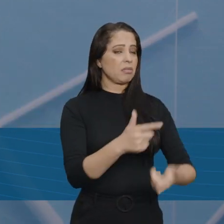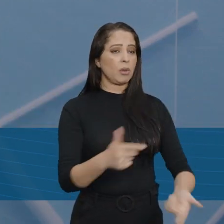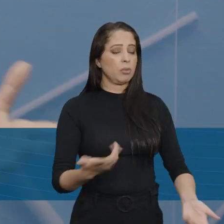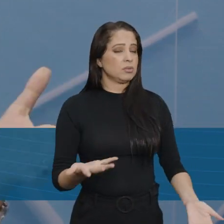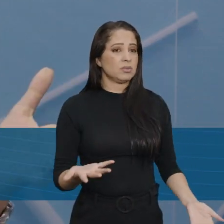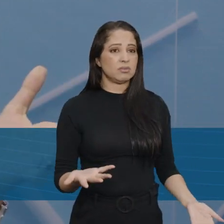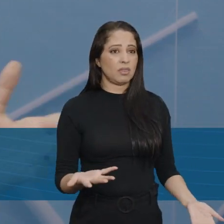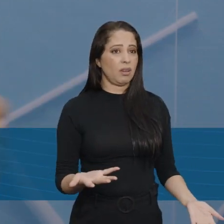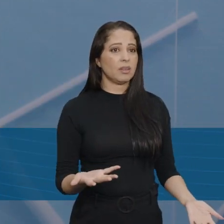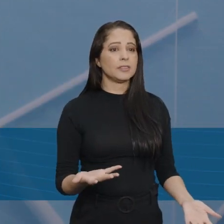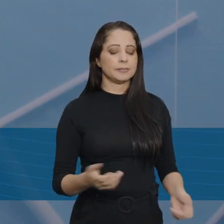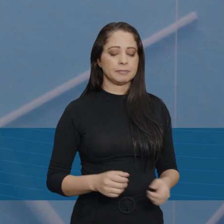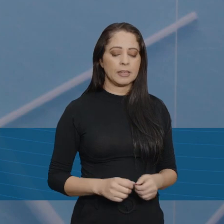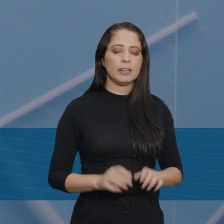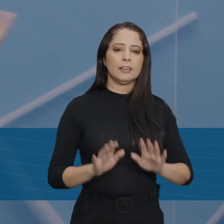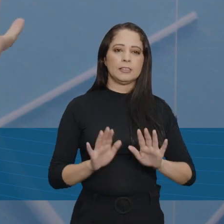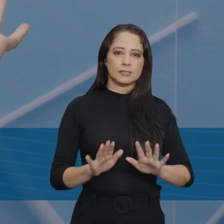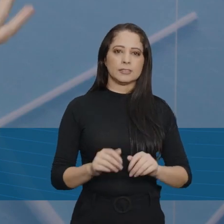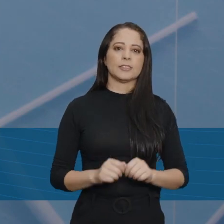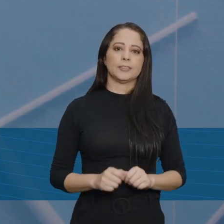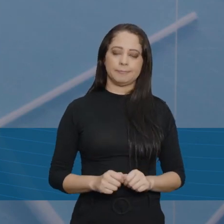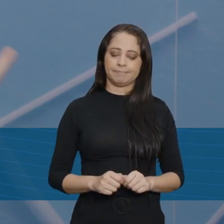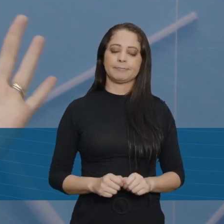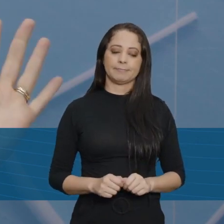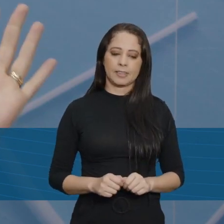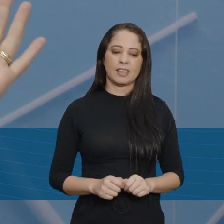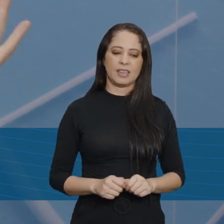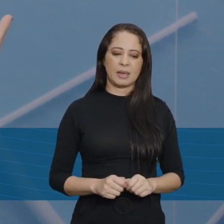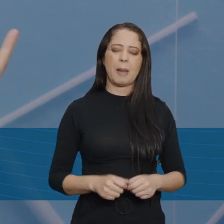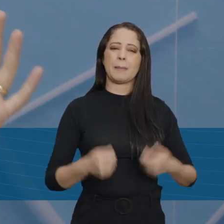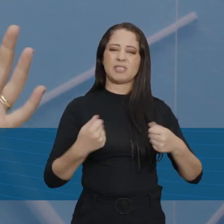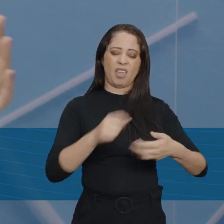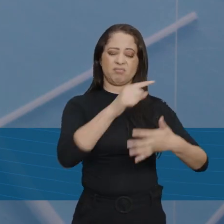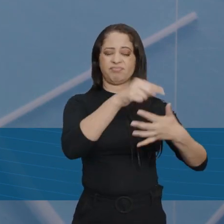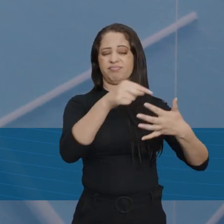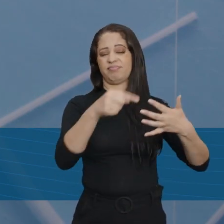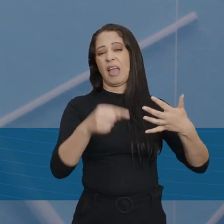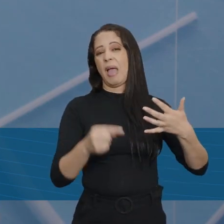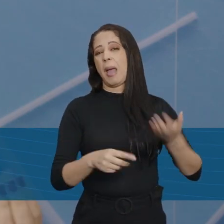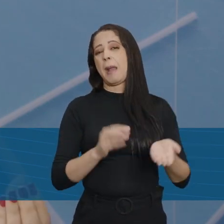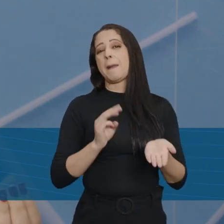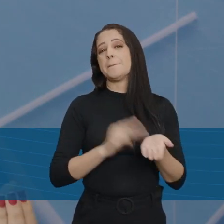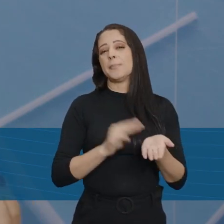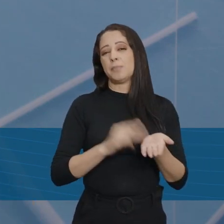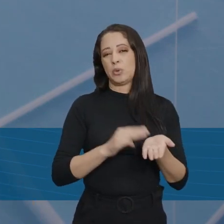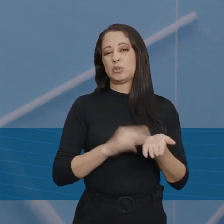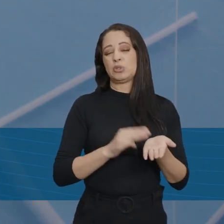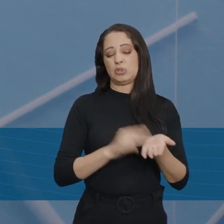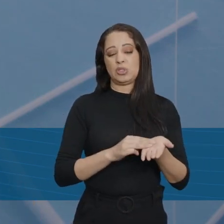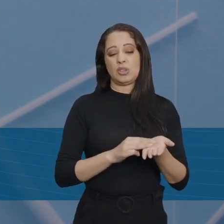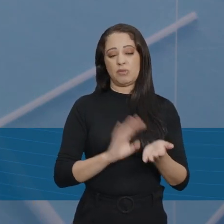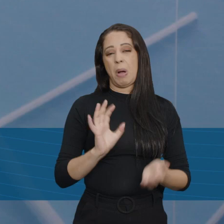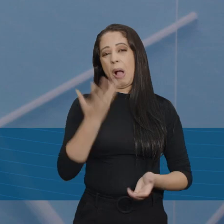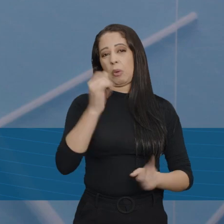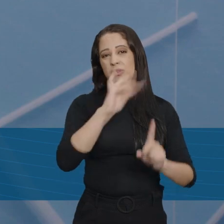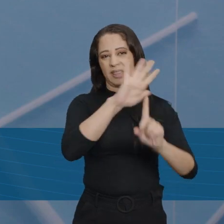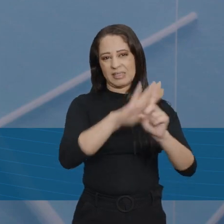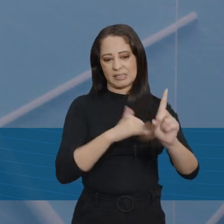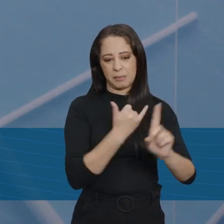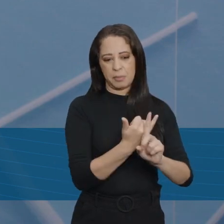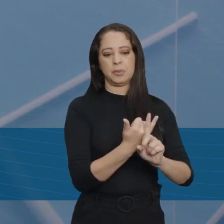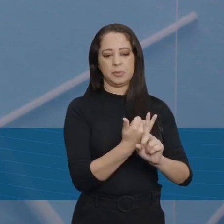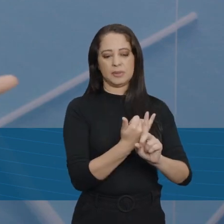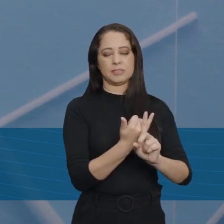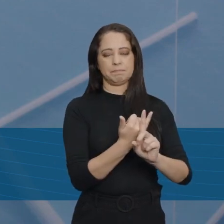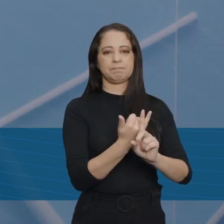para se sobressair. E aí a discussão vai longe, né? Acho que tem vários motivos que levam, né? Não, a